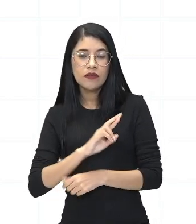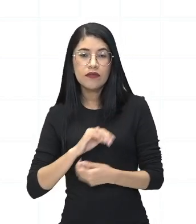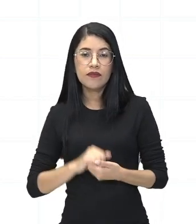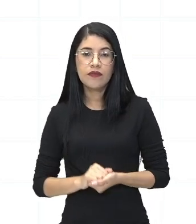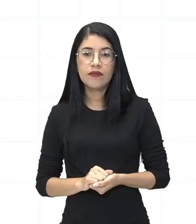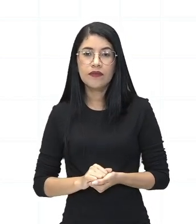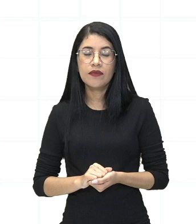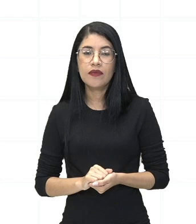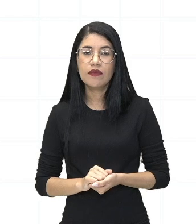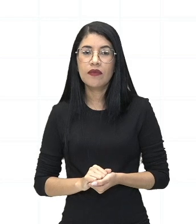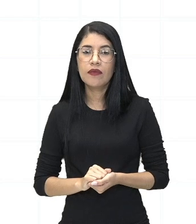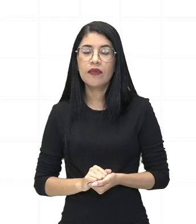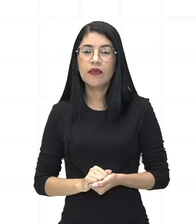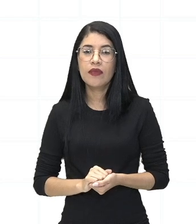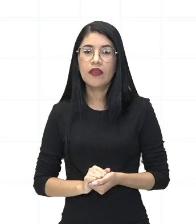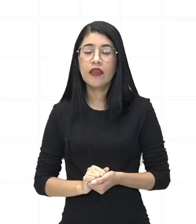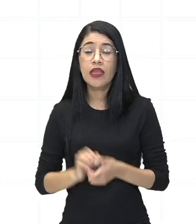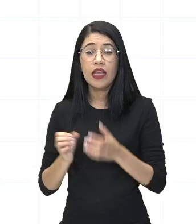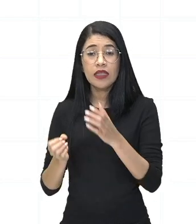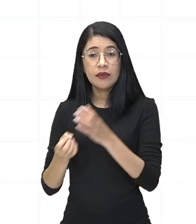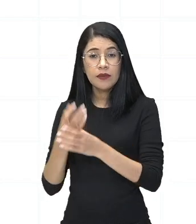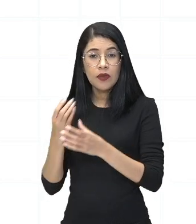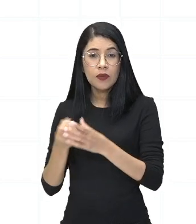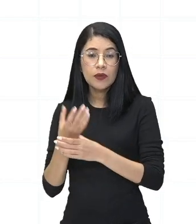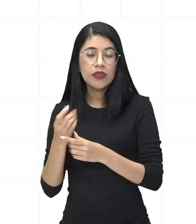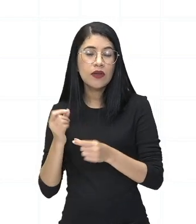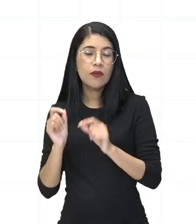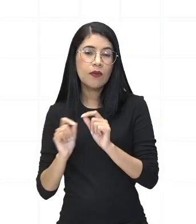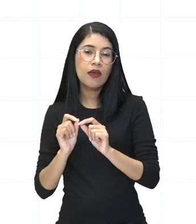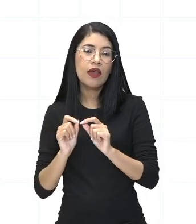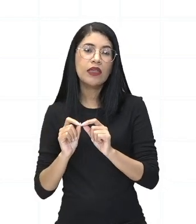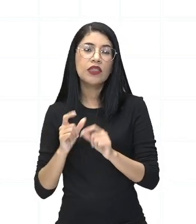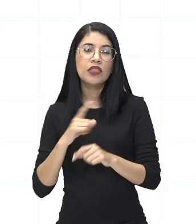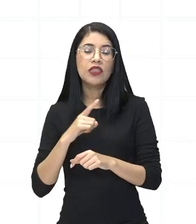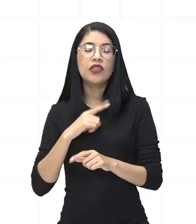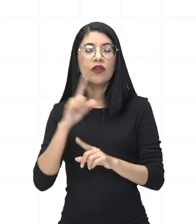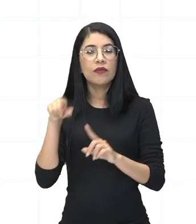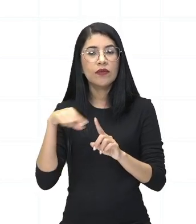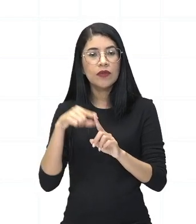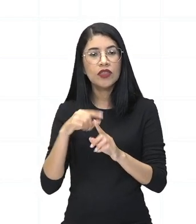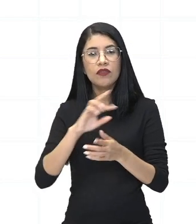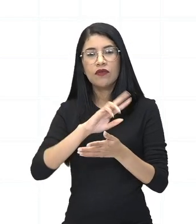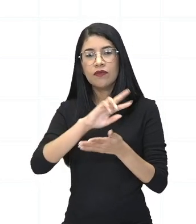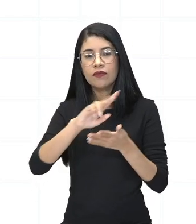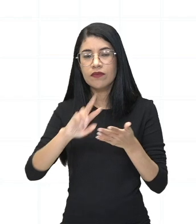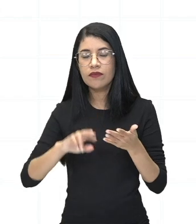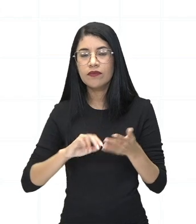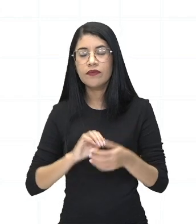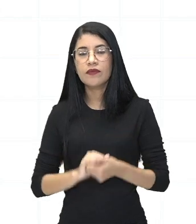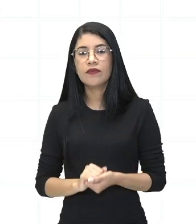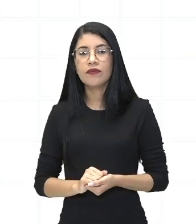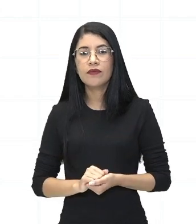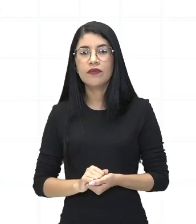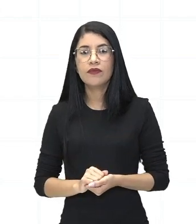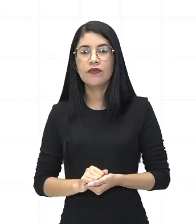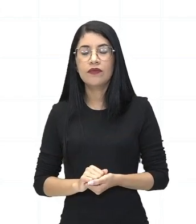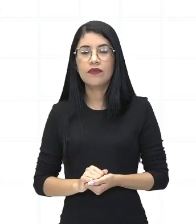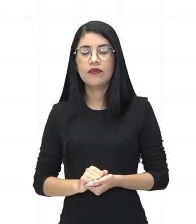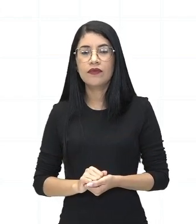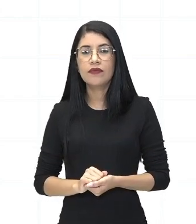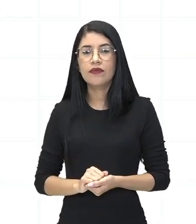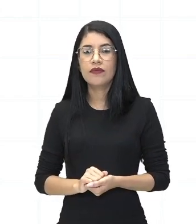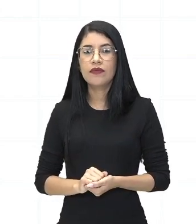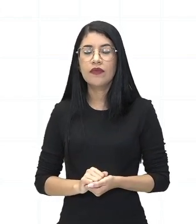egípcia, uma vez que eram produzidas com funções intricadas entre esses aspectos, né? Então, dentro